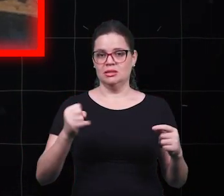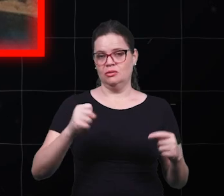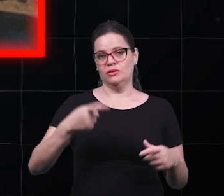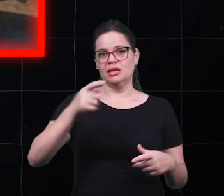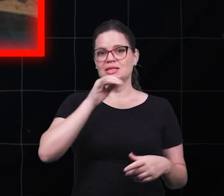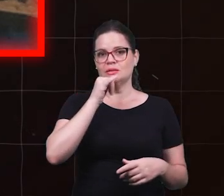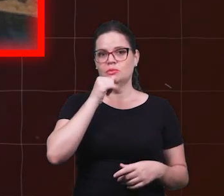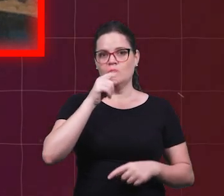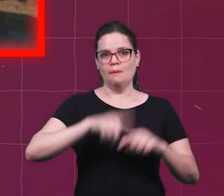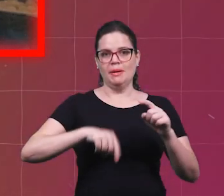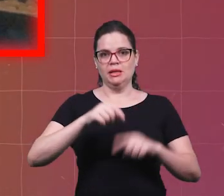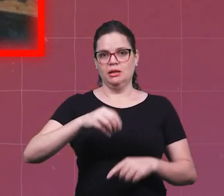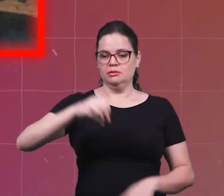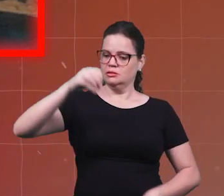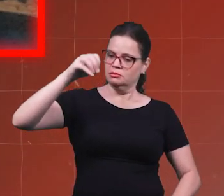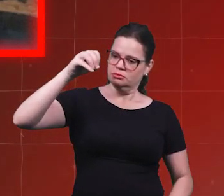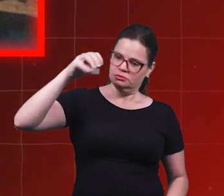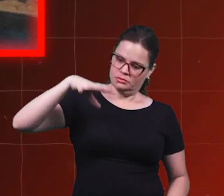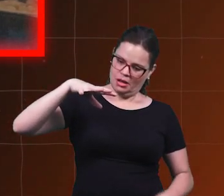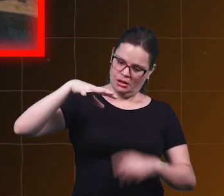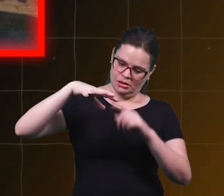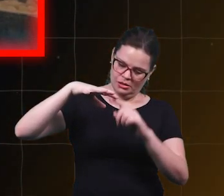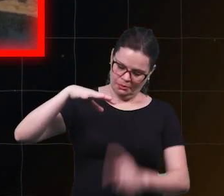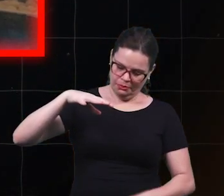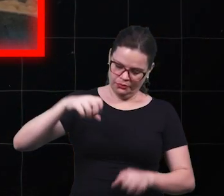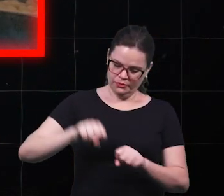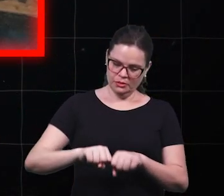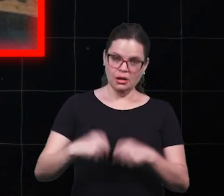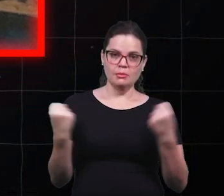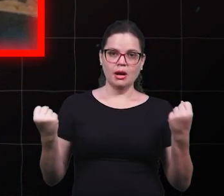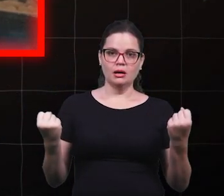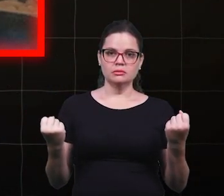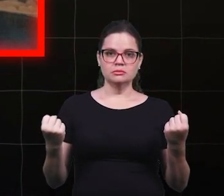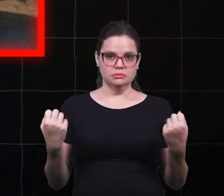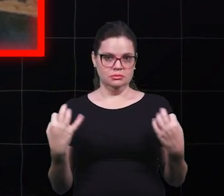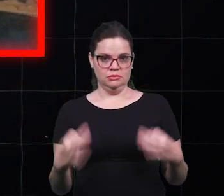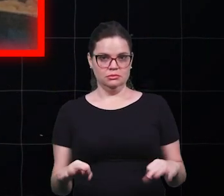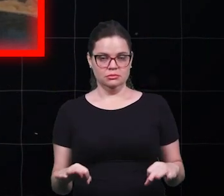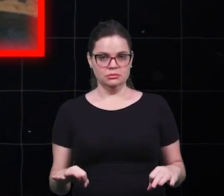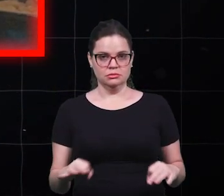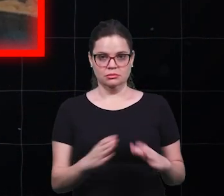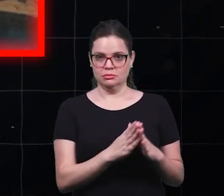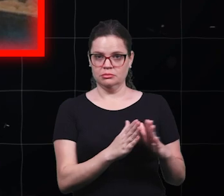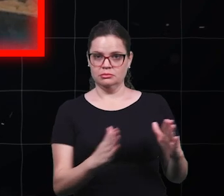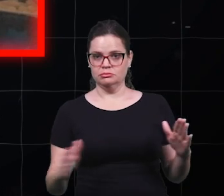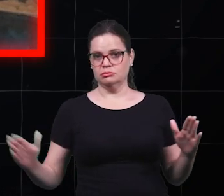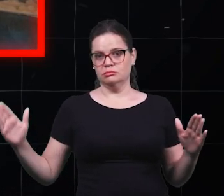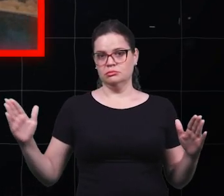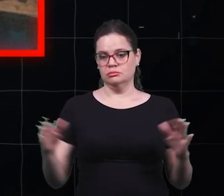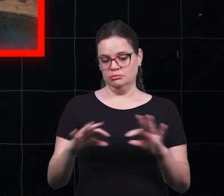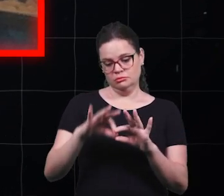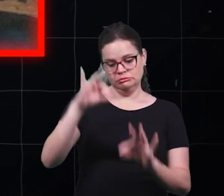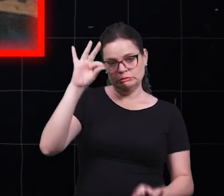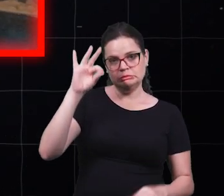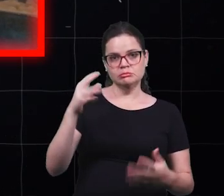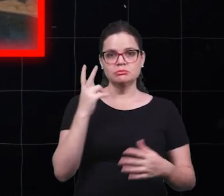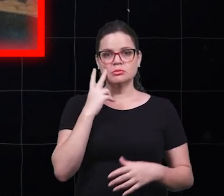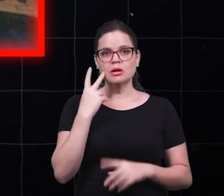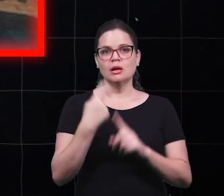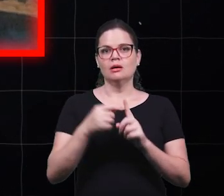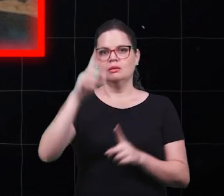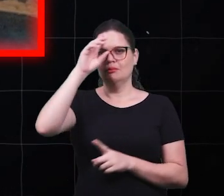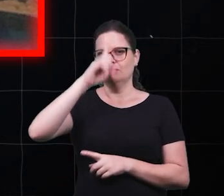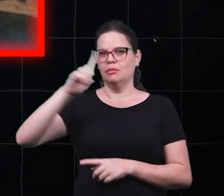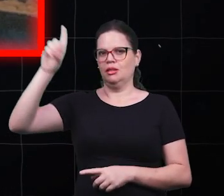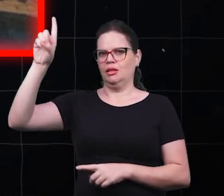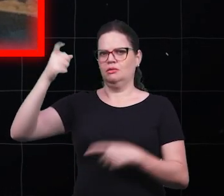vai cair e vai se quebrar. Isso é a segunda lei da termodinâmica. Mas Deus, sendo eterno, sendo dominador